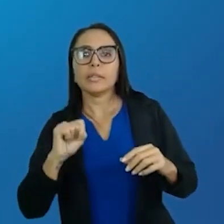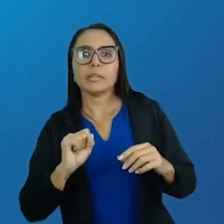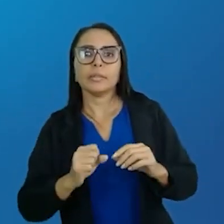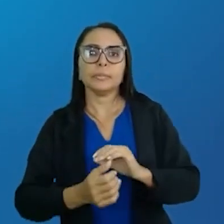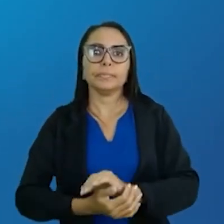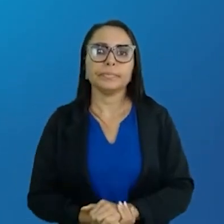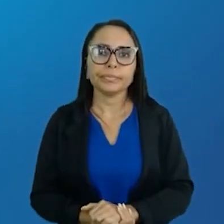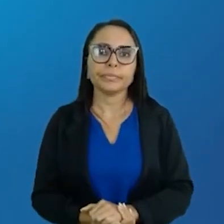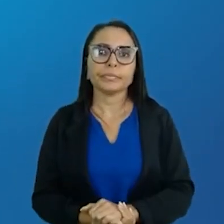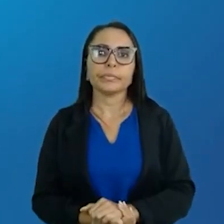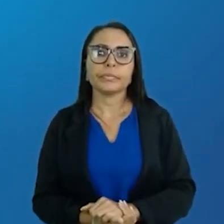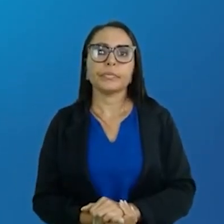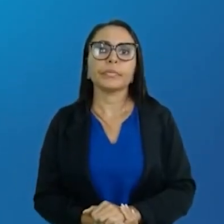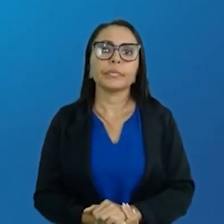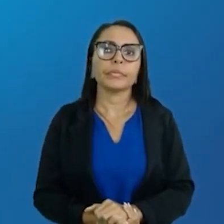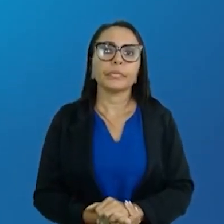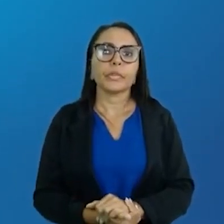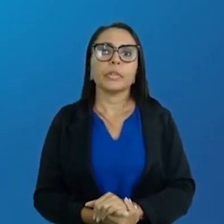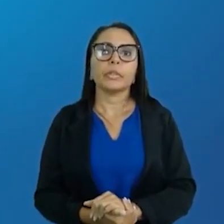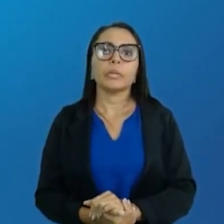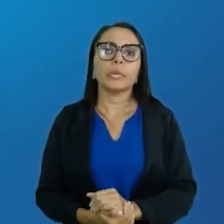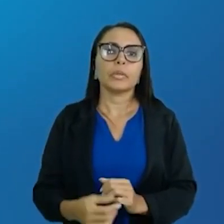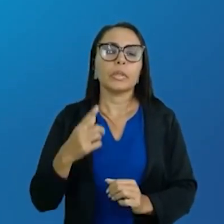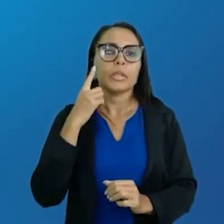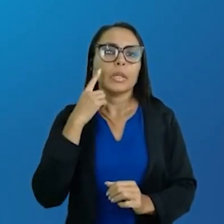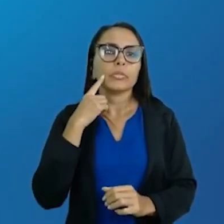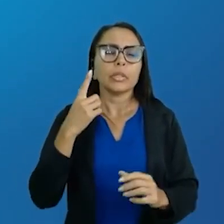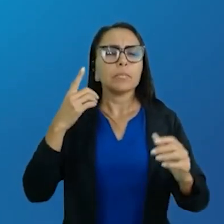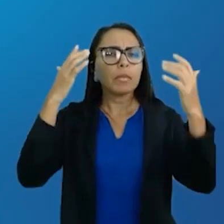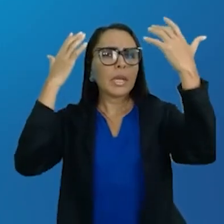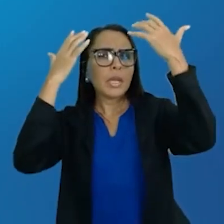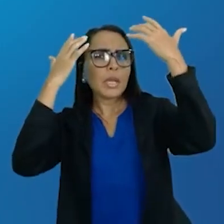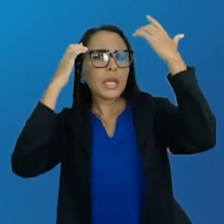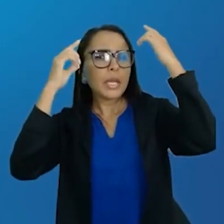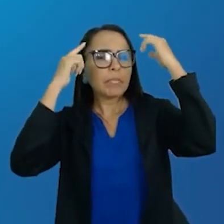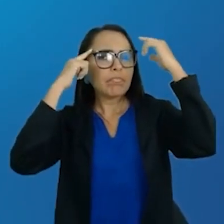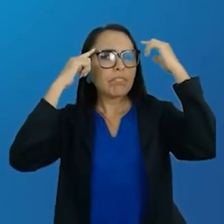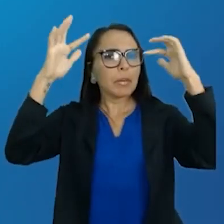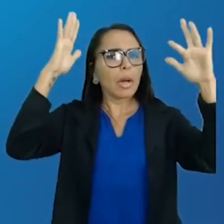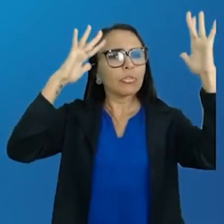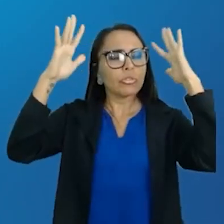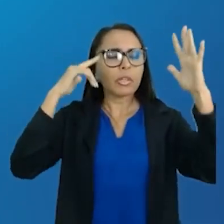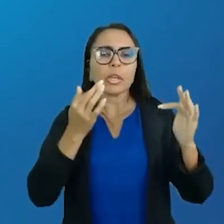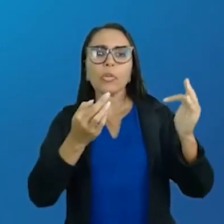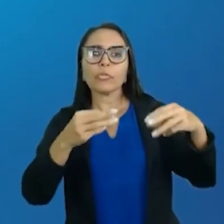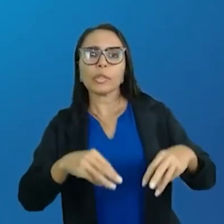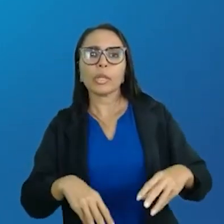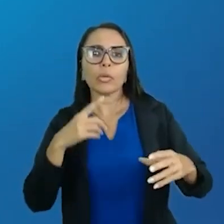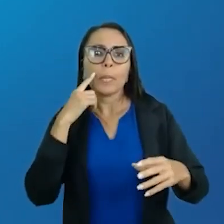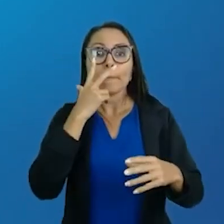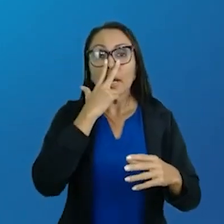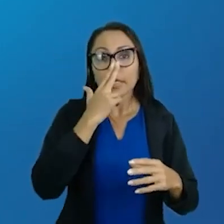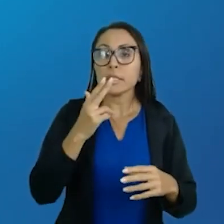muito bom, ele dá aquela ideia, tipo, mesmo a gente não vê no final, a gente imagina que há um final, que há mais carros, porque como é tudo parecido,